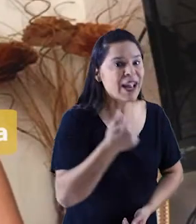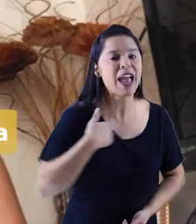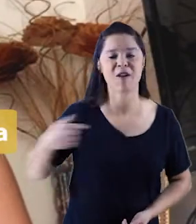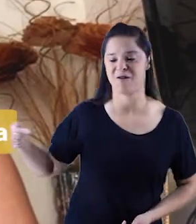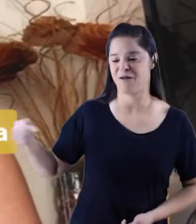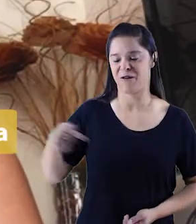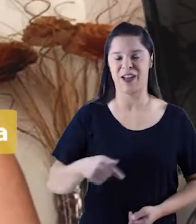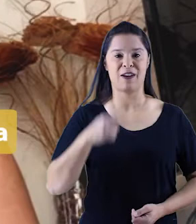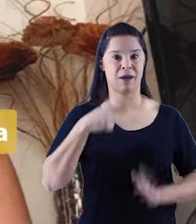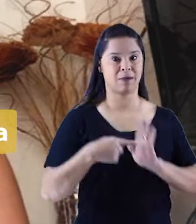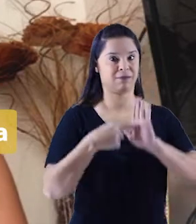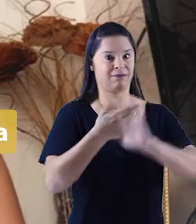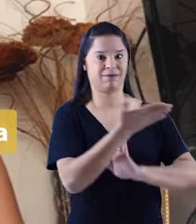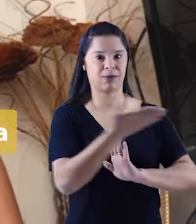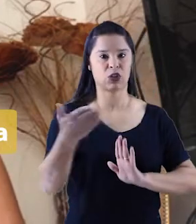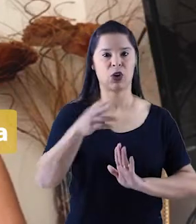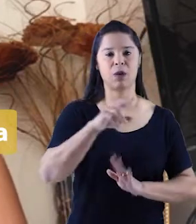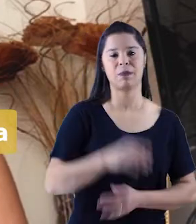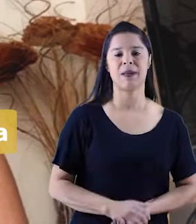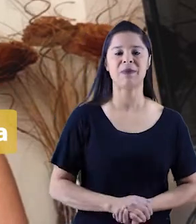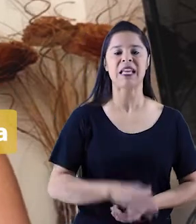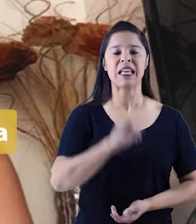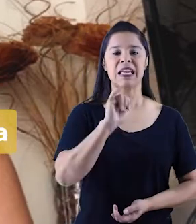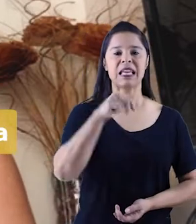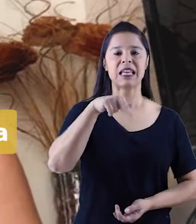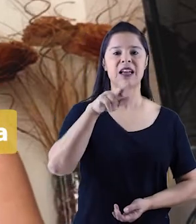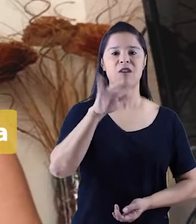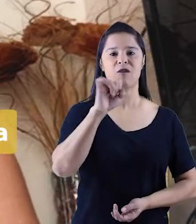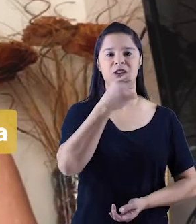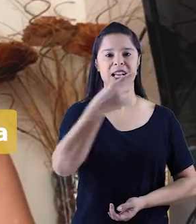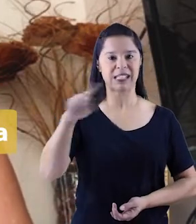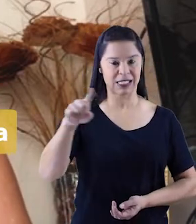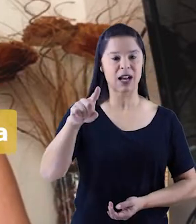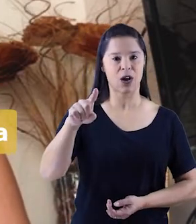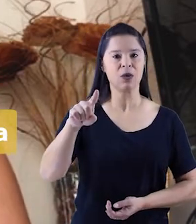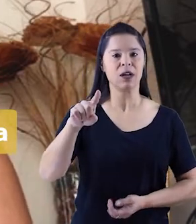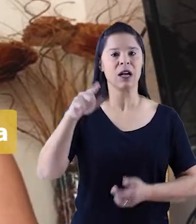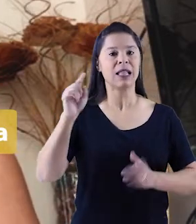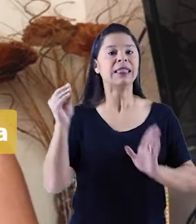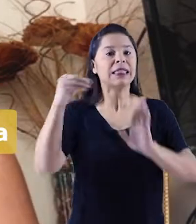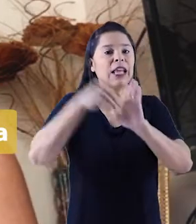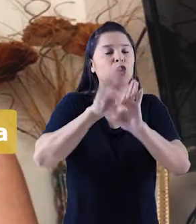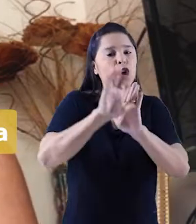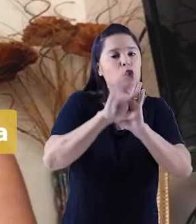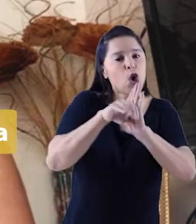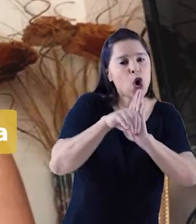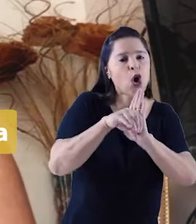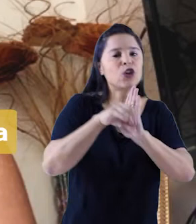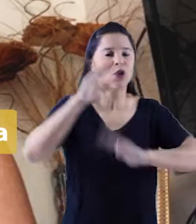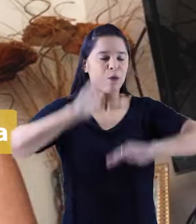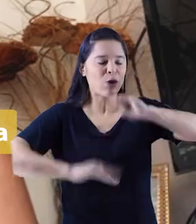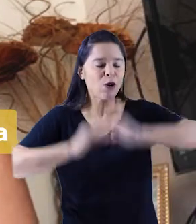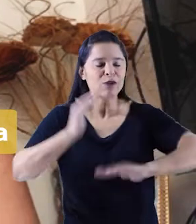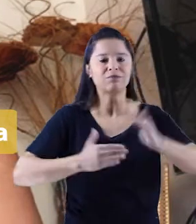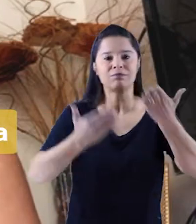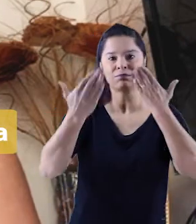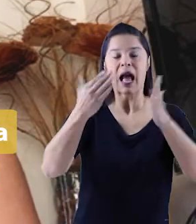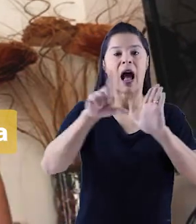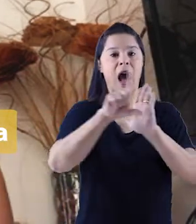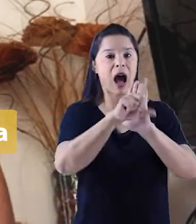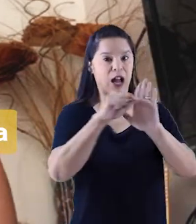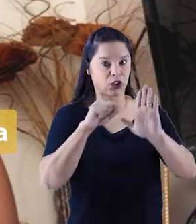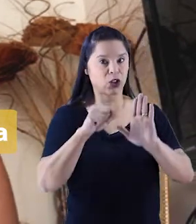eu vou apresentar a vocês sobre a infração disciplinar do Código de Ética Profissional do Psicólogo, artigo